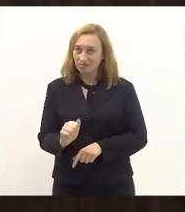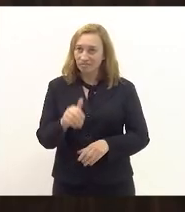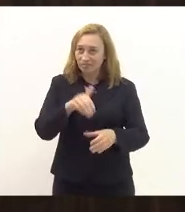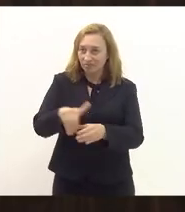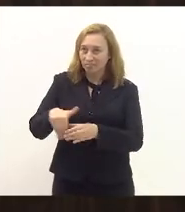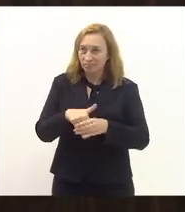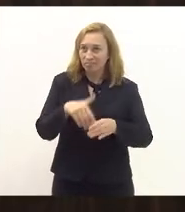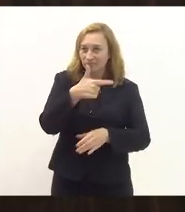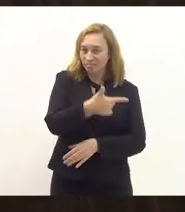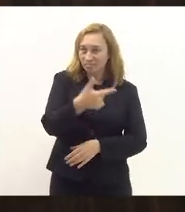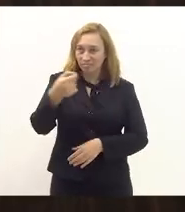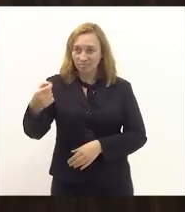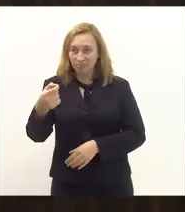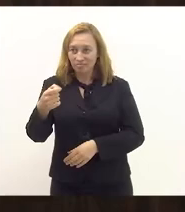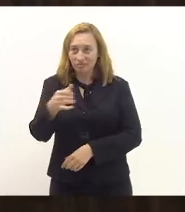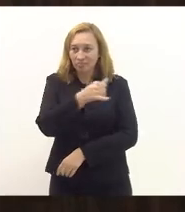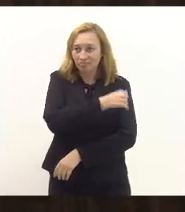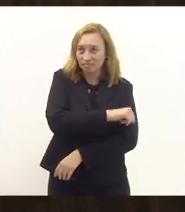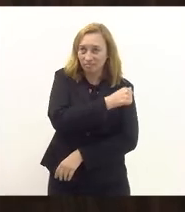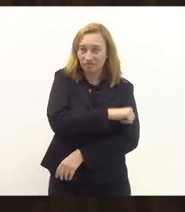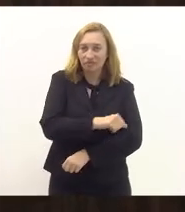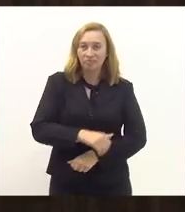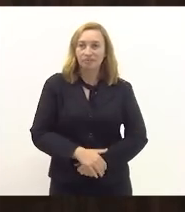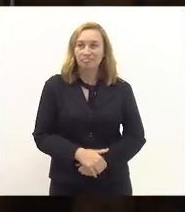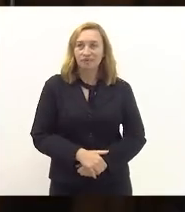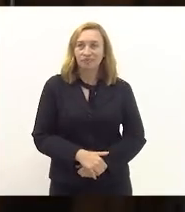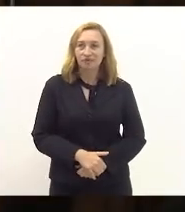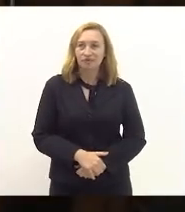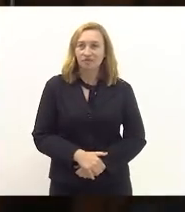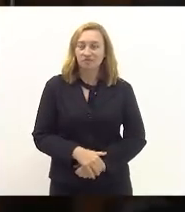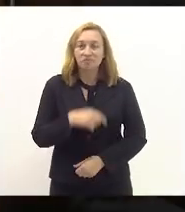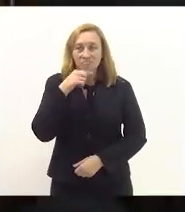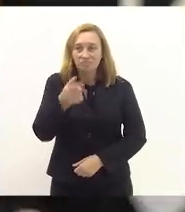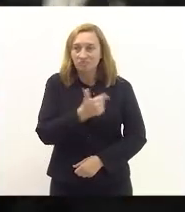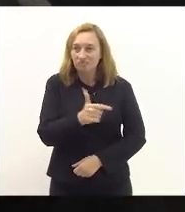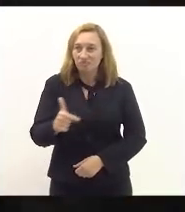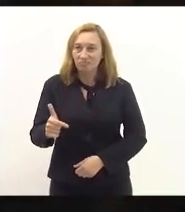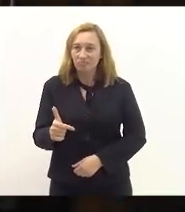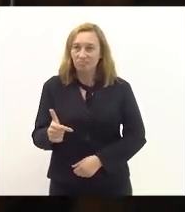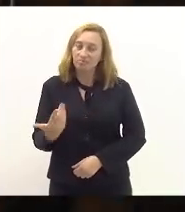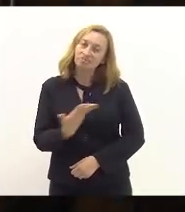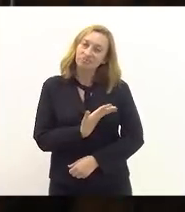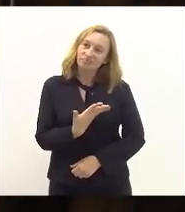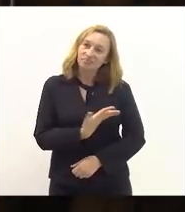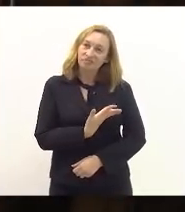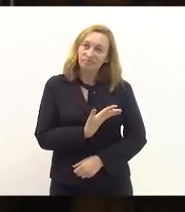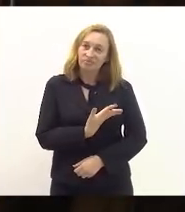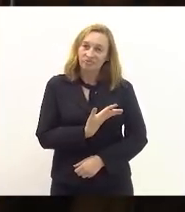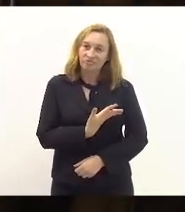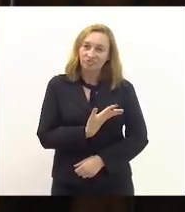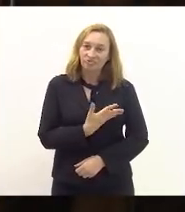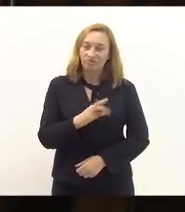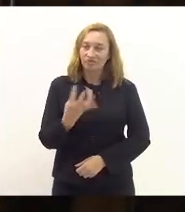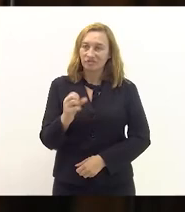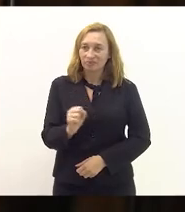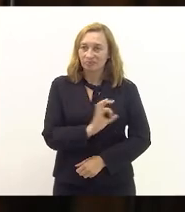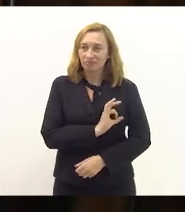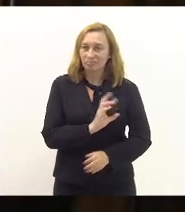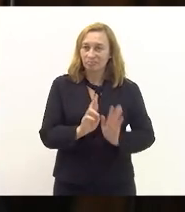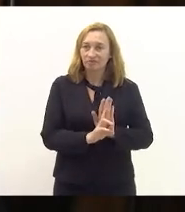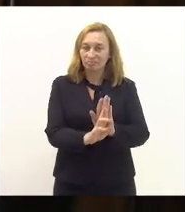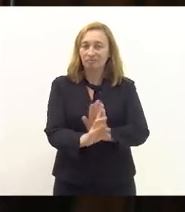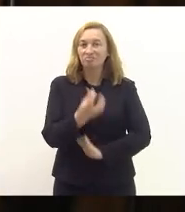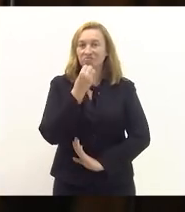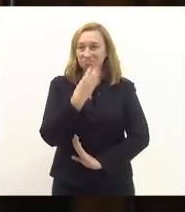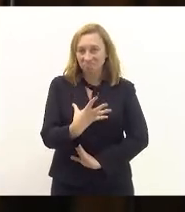de 2020 no Rio de Janeiro. E eu não tenho dúvida nenhuma, meus amigos e amigas, a Marta nos representou muito